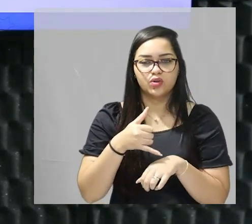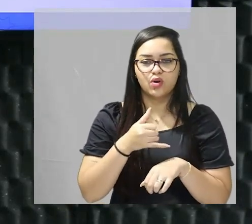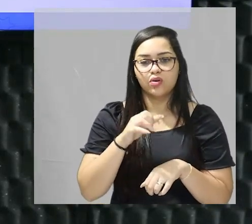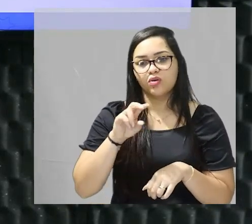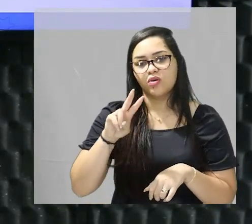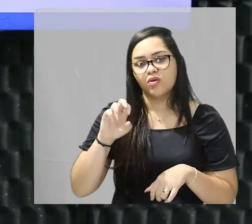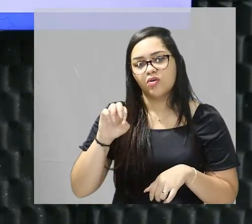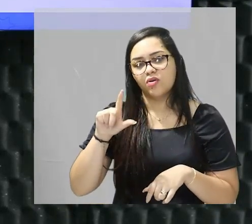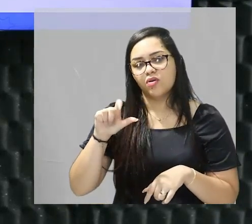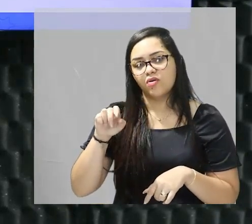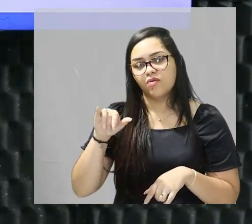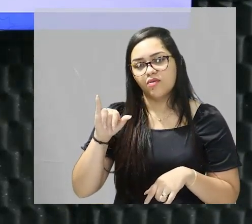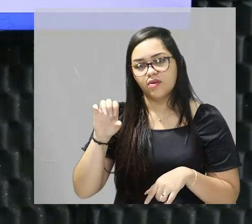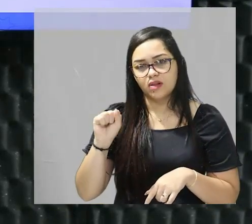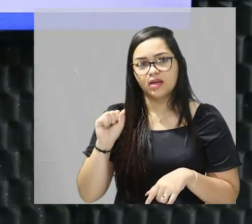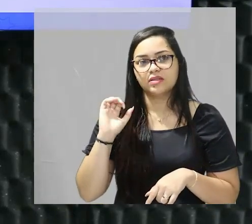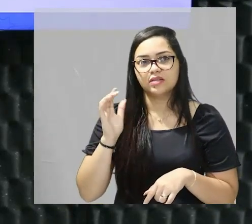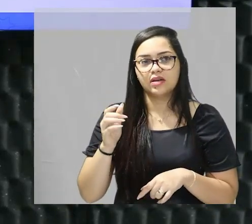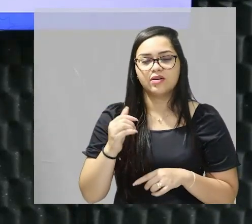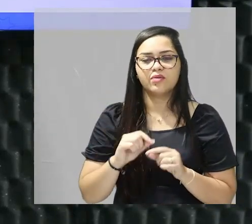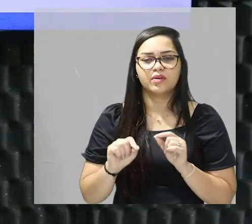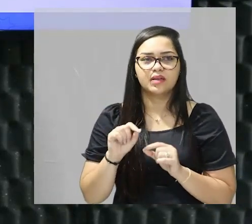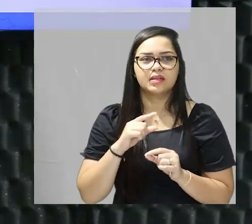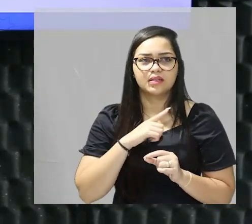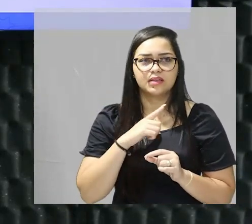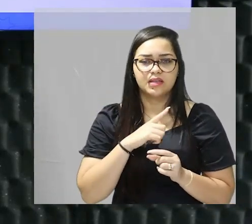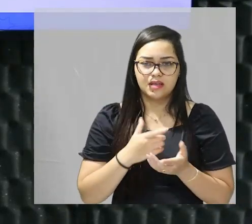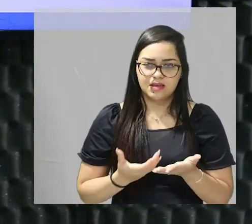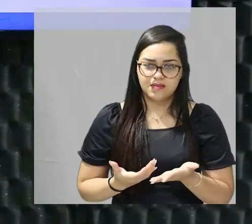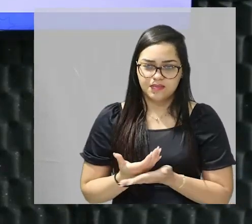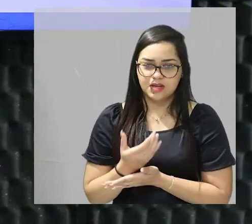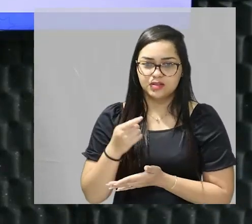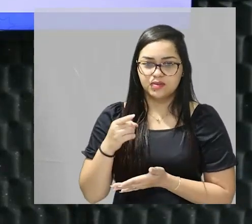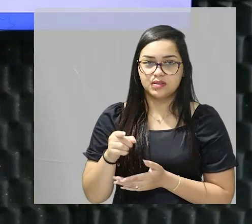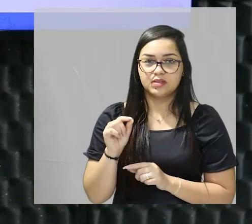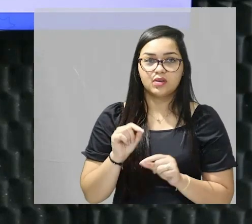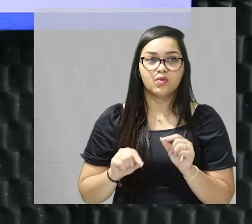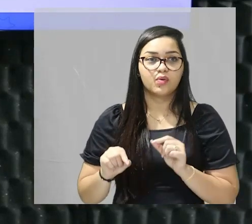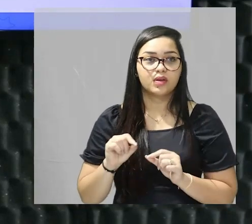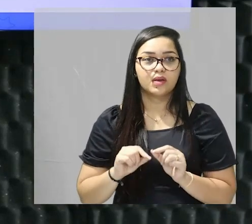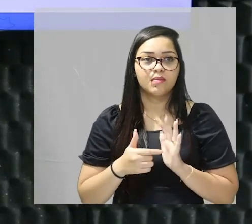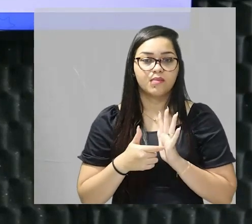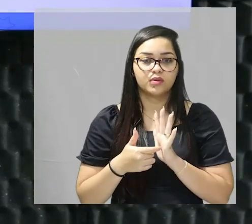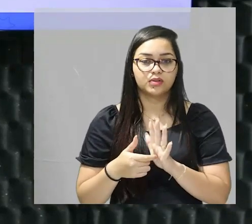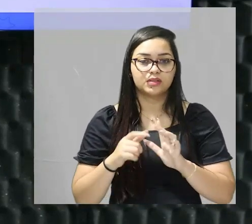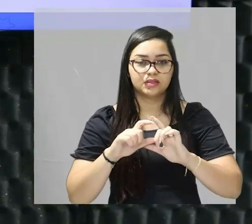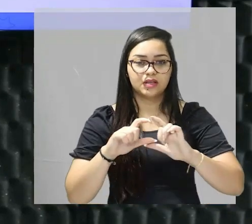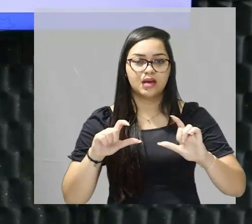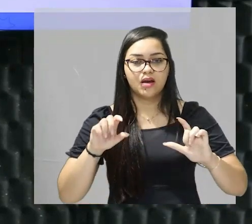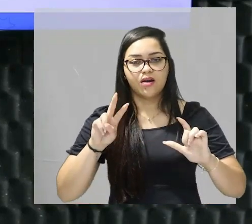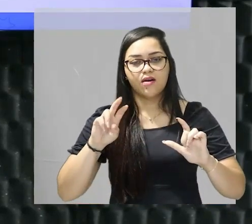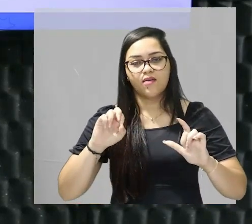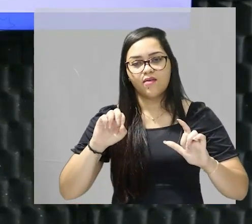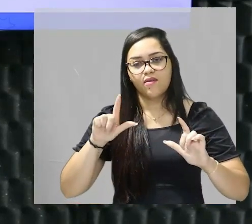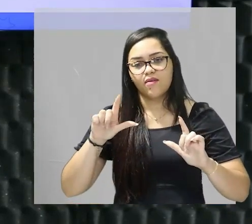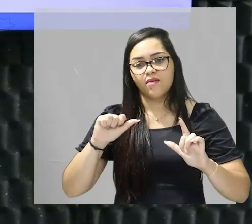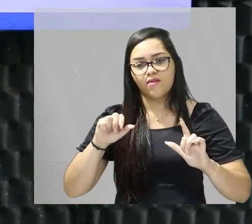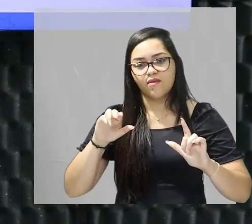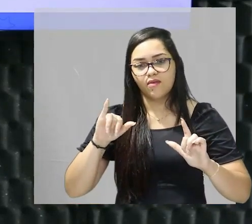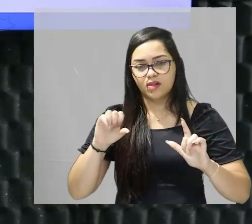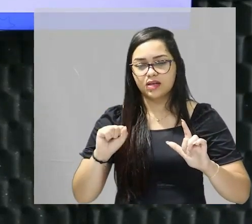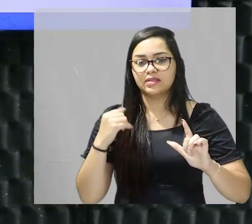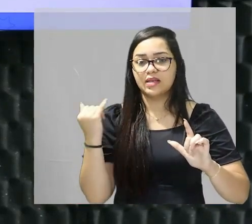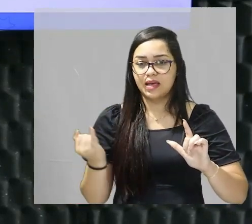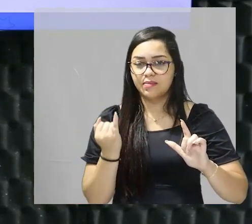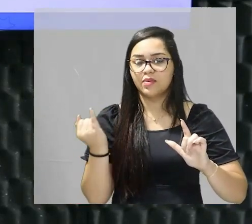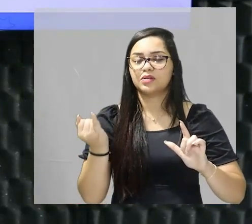Aí você já, se você estivesse com esse material impresso, você iria destacar esse termo, voláteis. Importante para